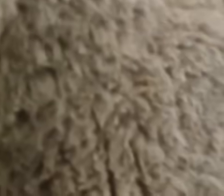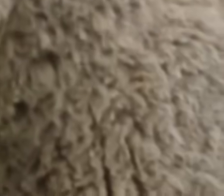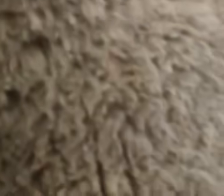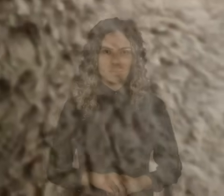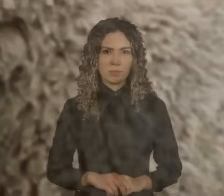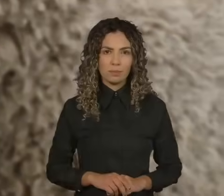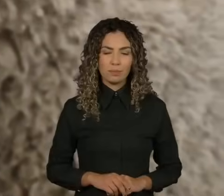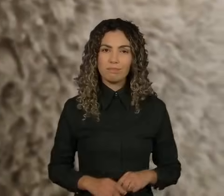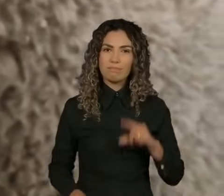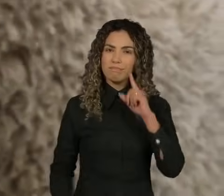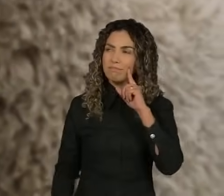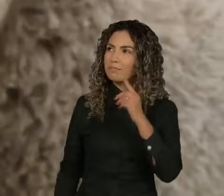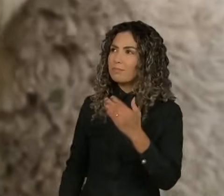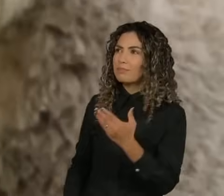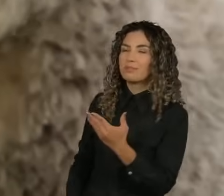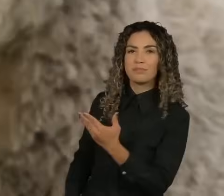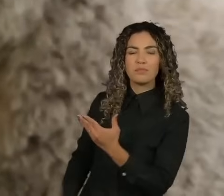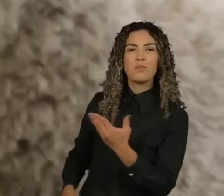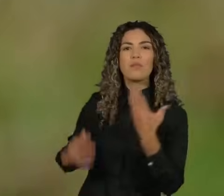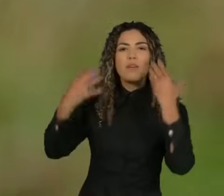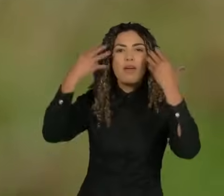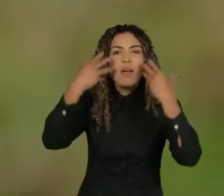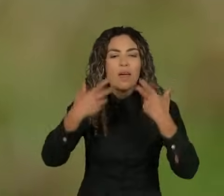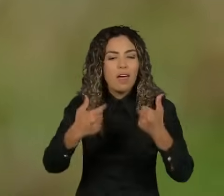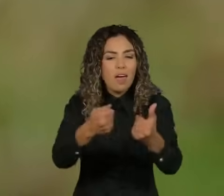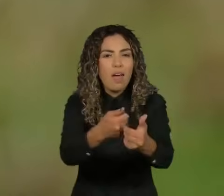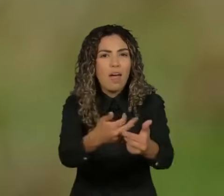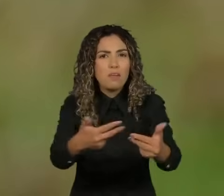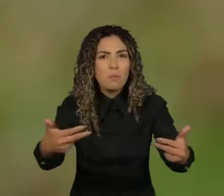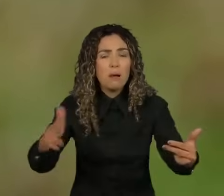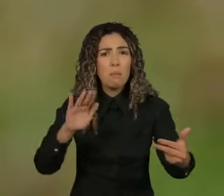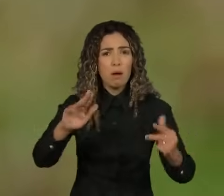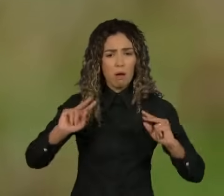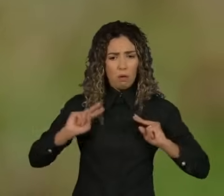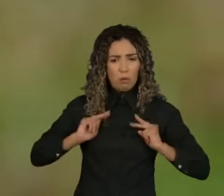A influência da humanidade no crescimento dos animais.